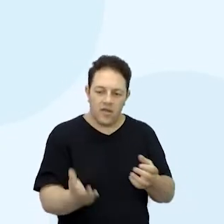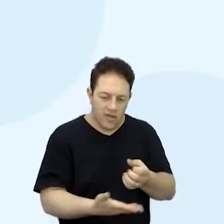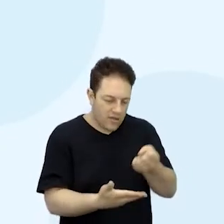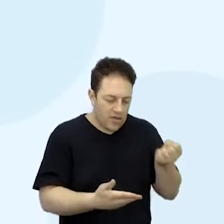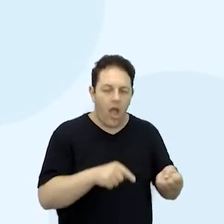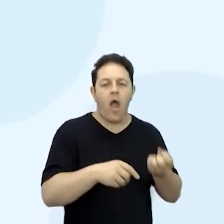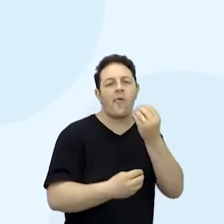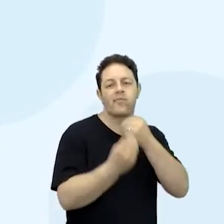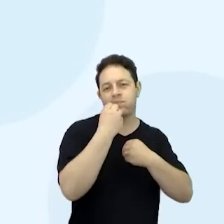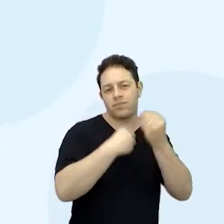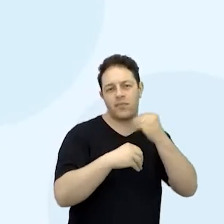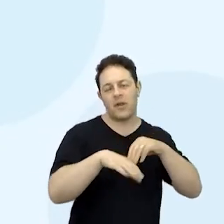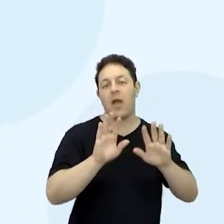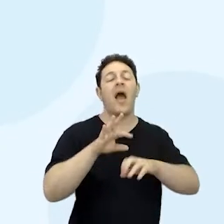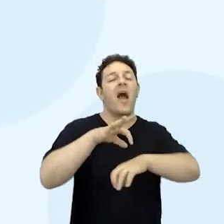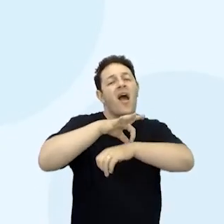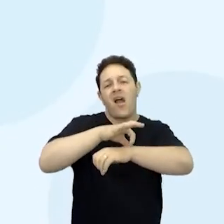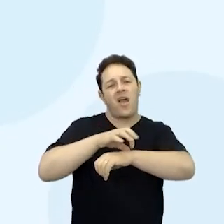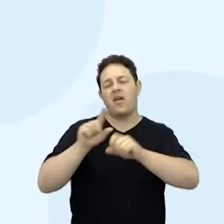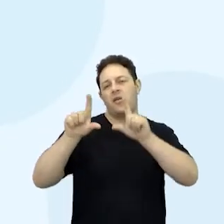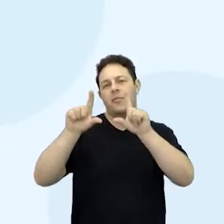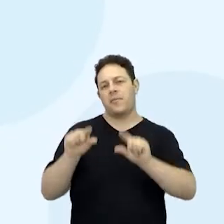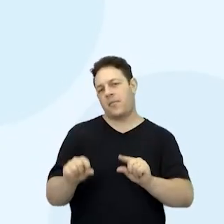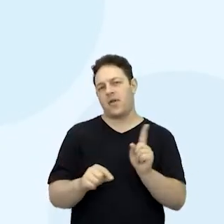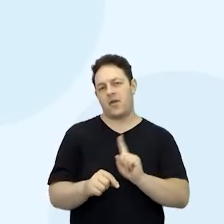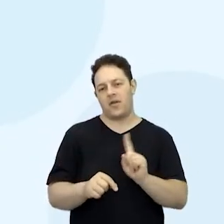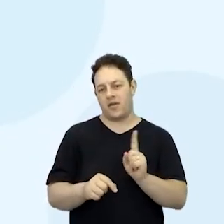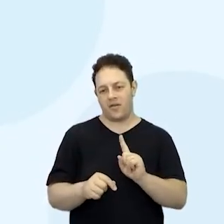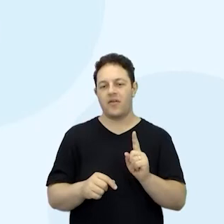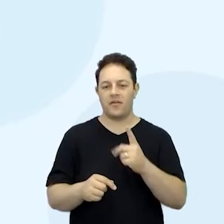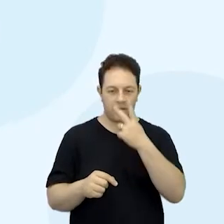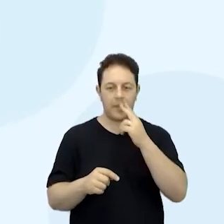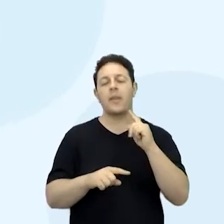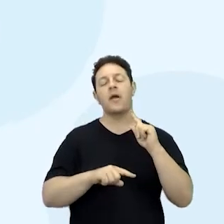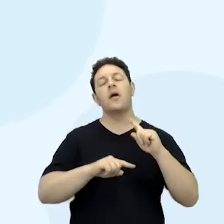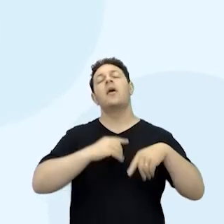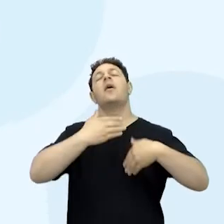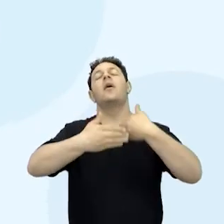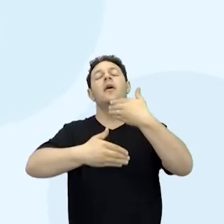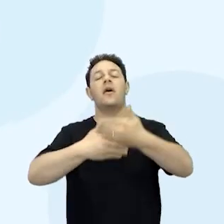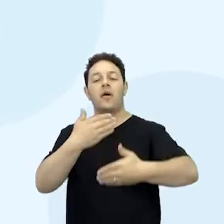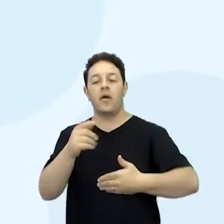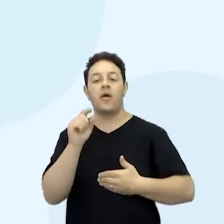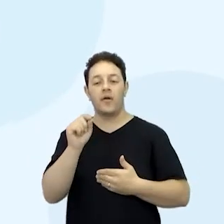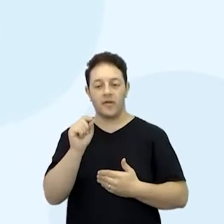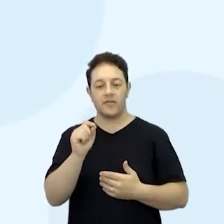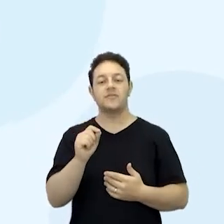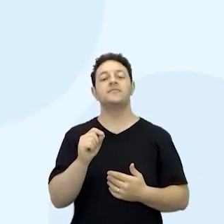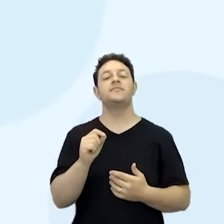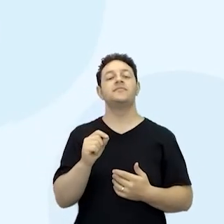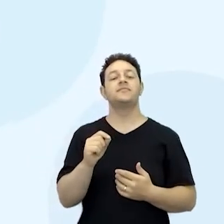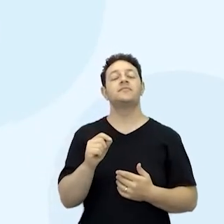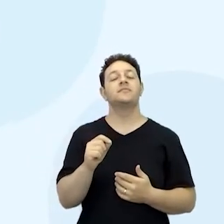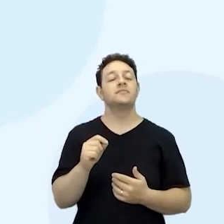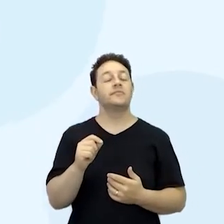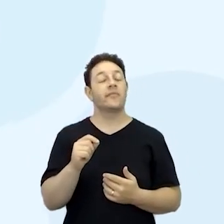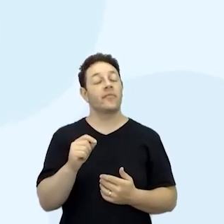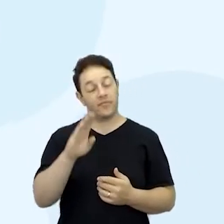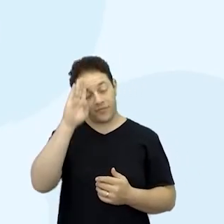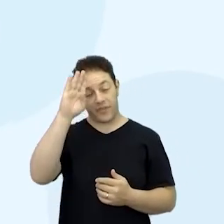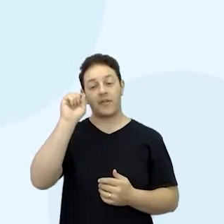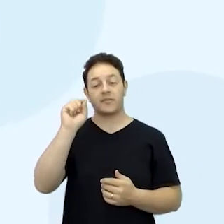Então esse consumo da carne muito mais exacerbado que a gente encontra depois a partir daí né E principalmente